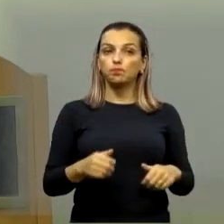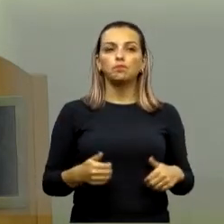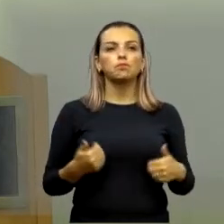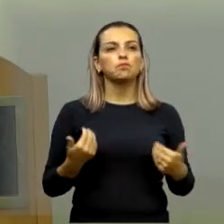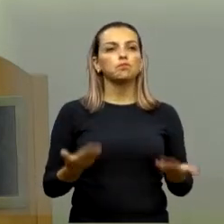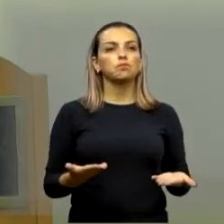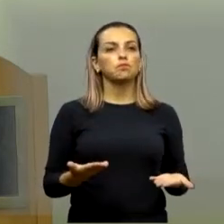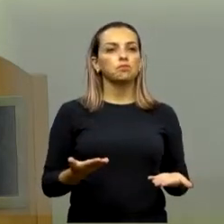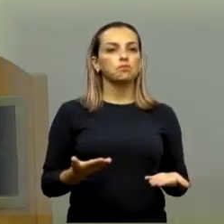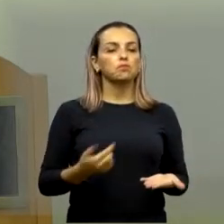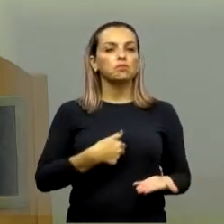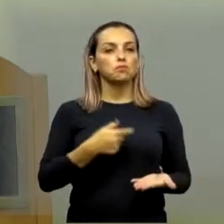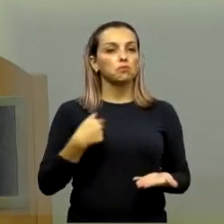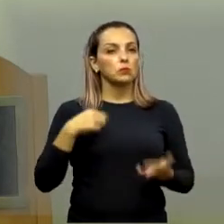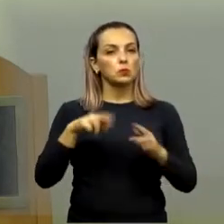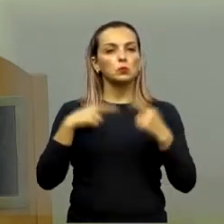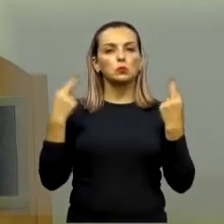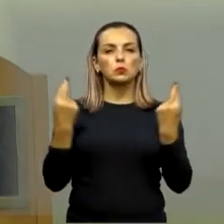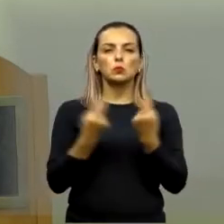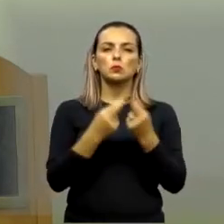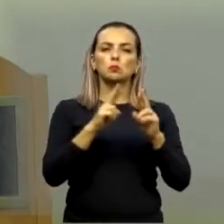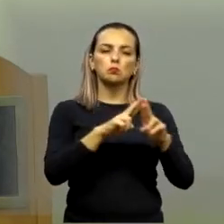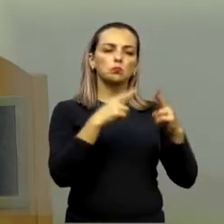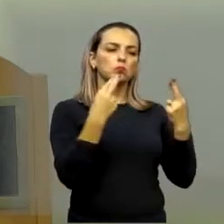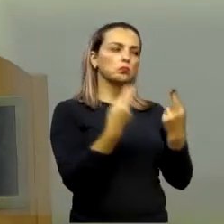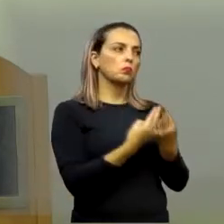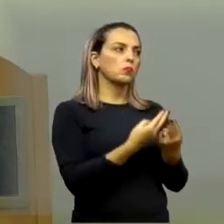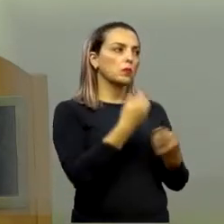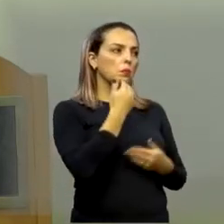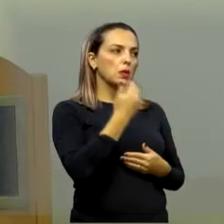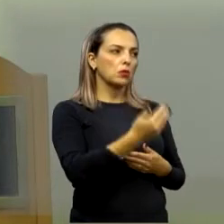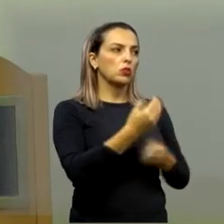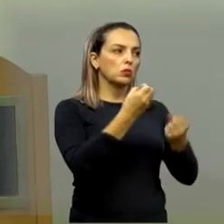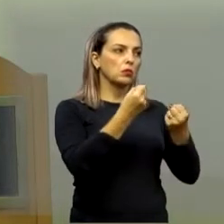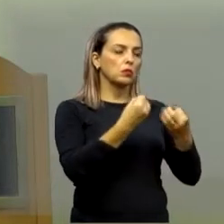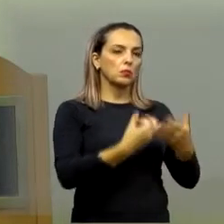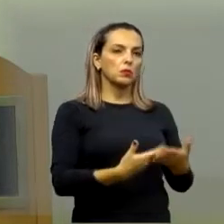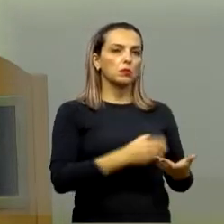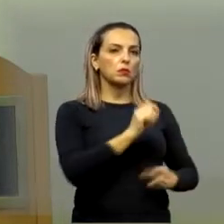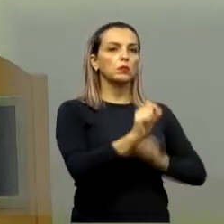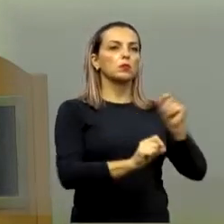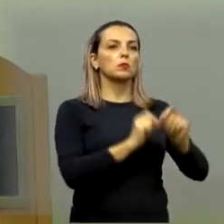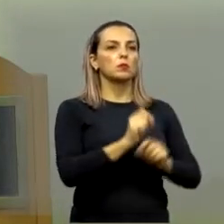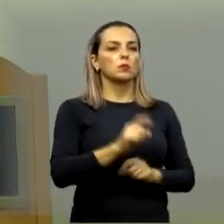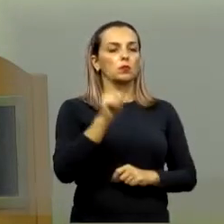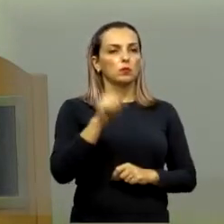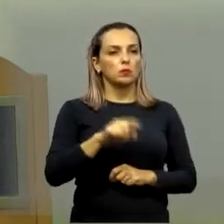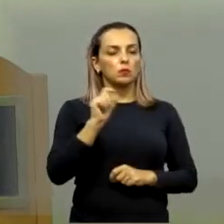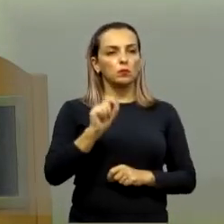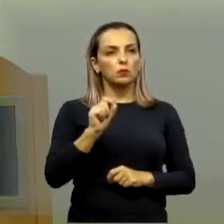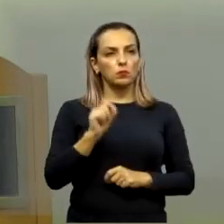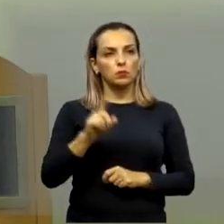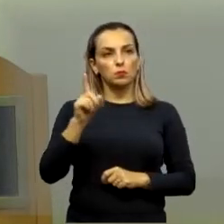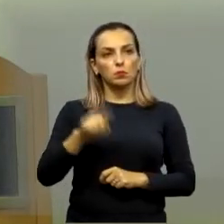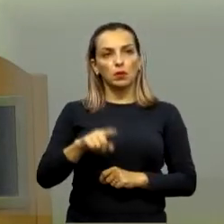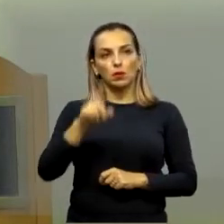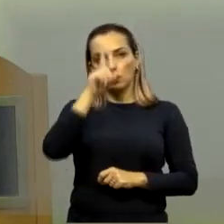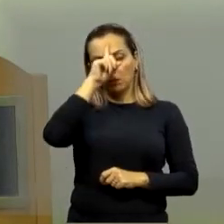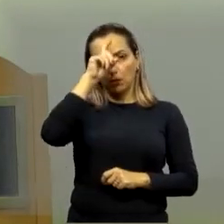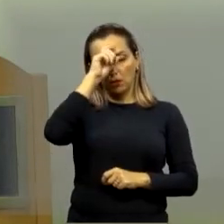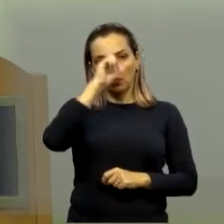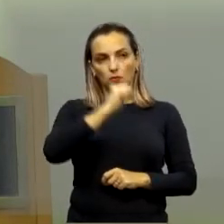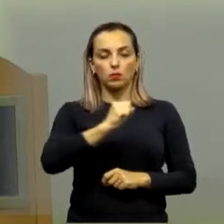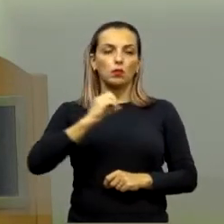gente nosso sempre estamos em reunião né atrás de explicação de emenda parlamentar para que ajuda aí a Santa Casa